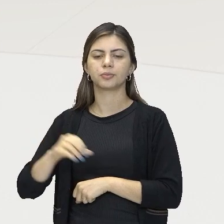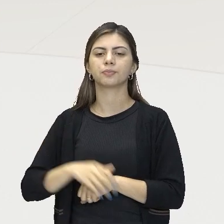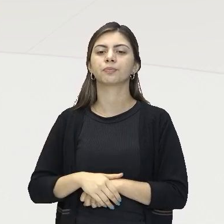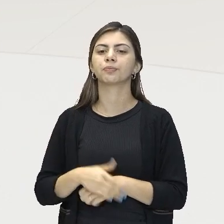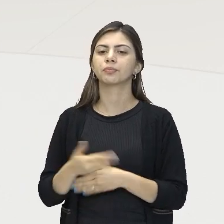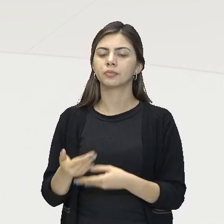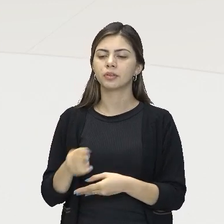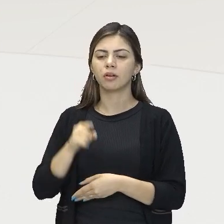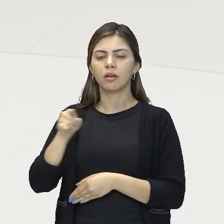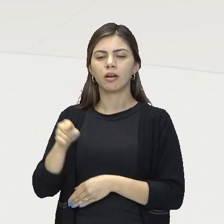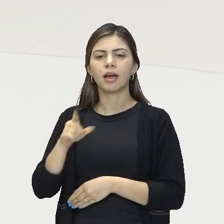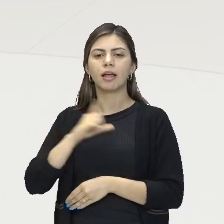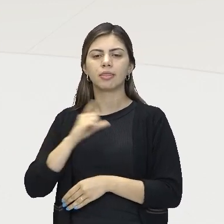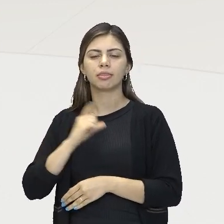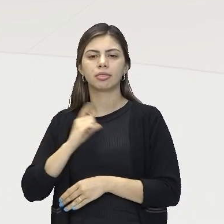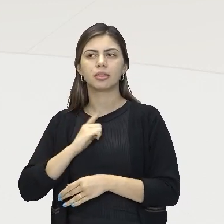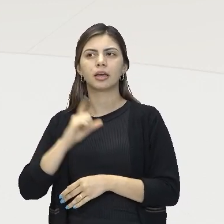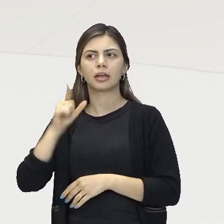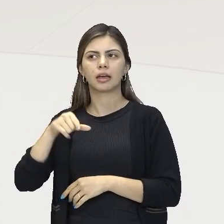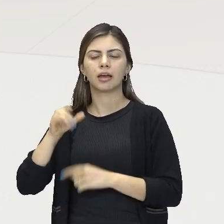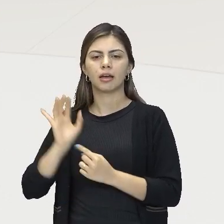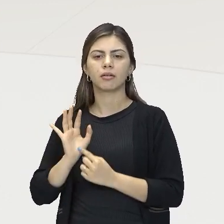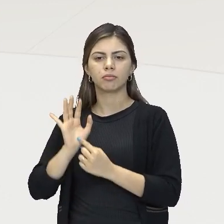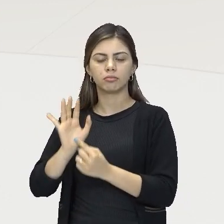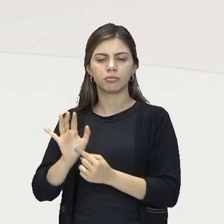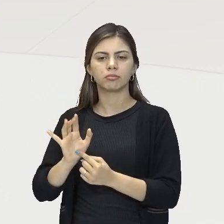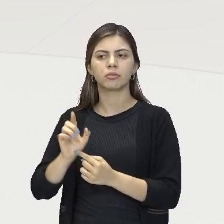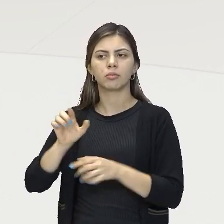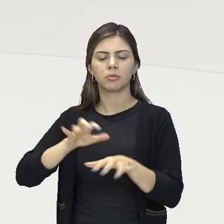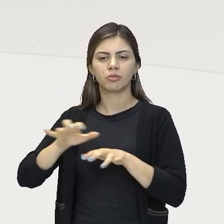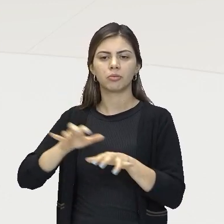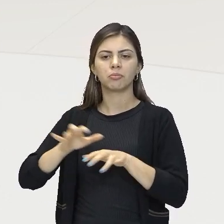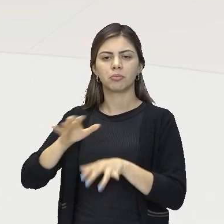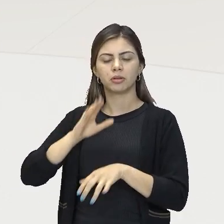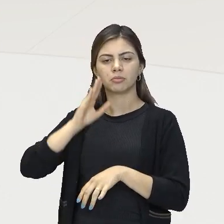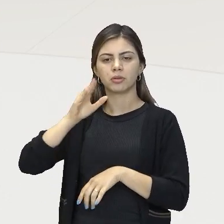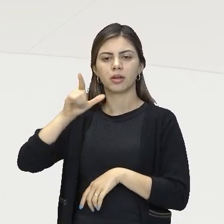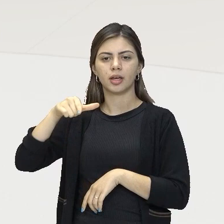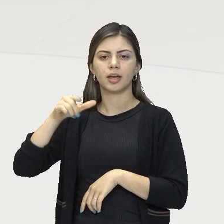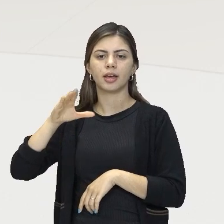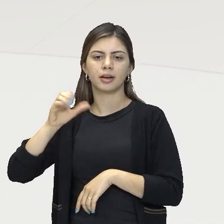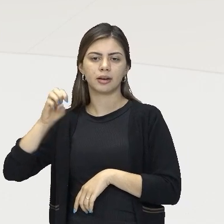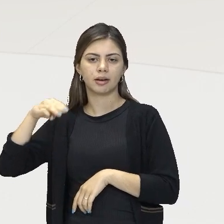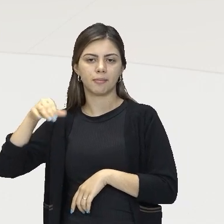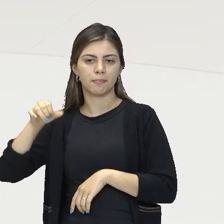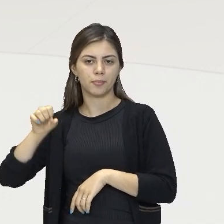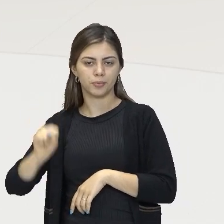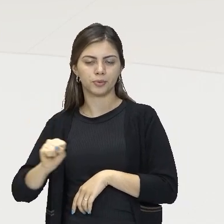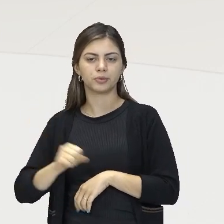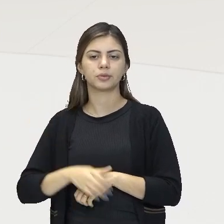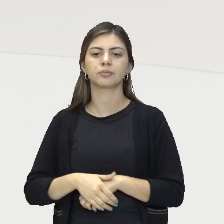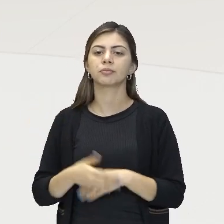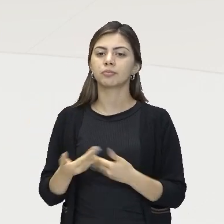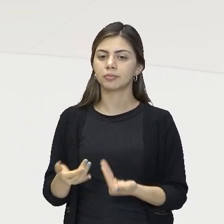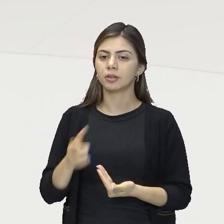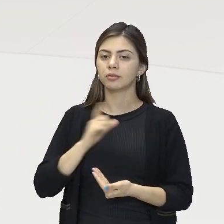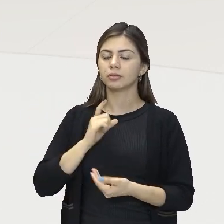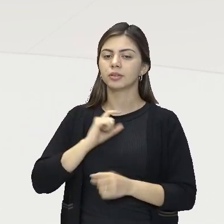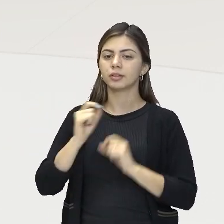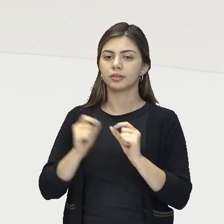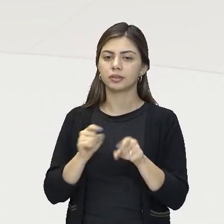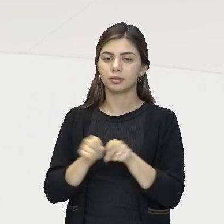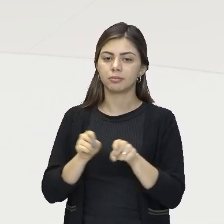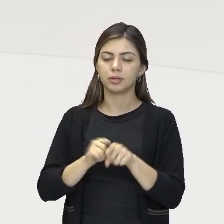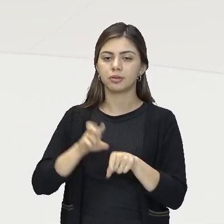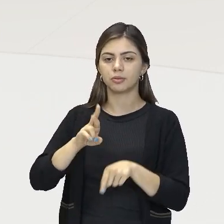1527, e uma das obras bem de destaque desse movimento foi de Camões, chamada Os Lusíadas. E também teve ali o quê? O